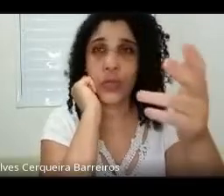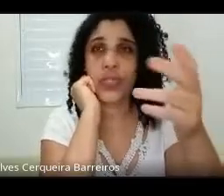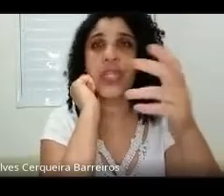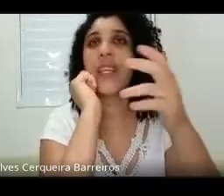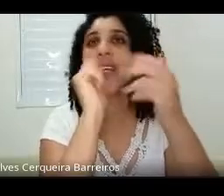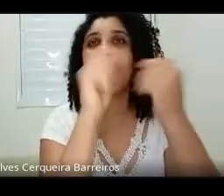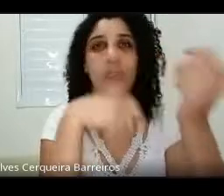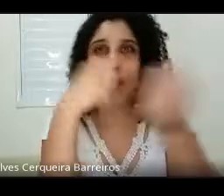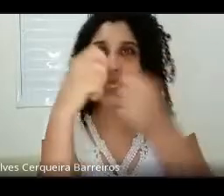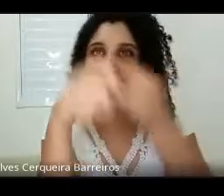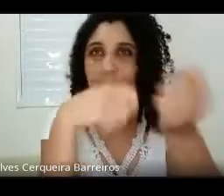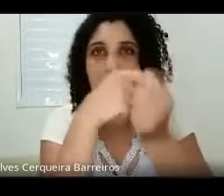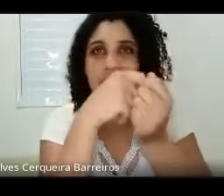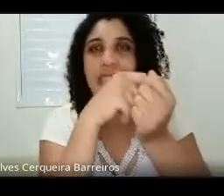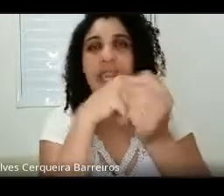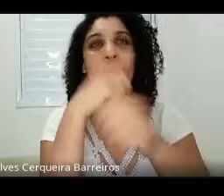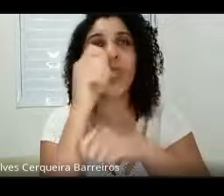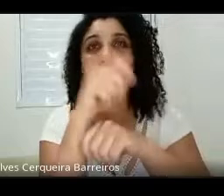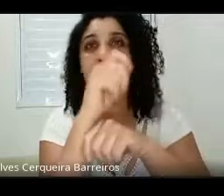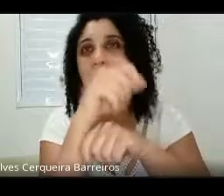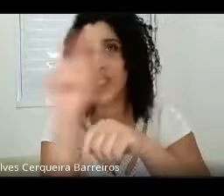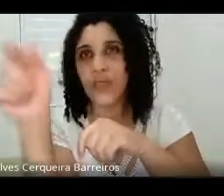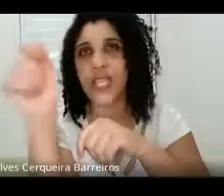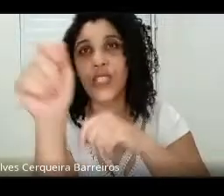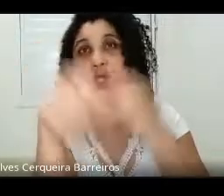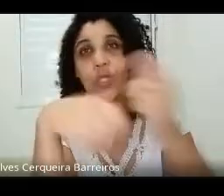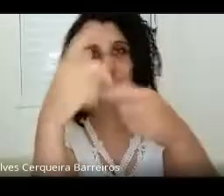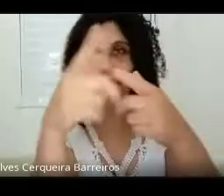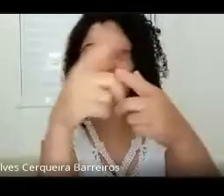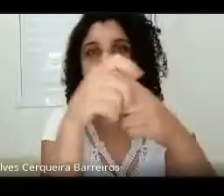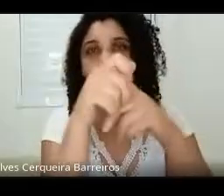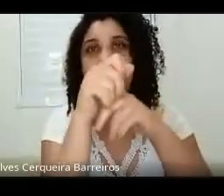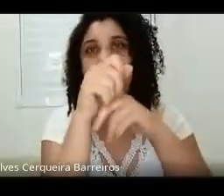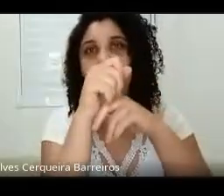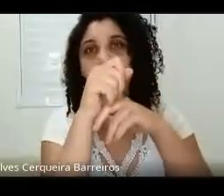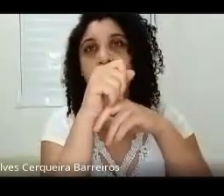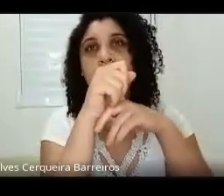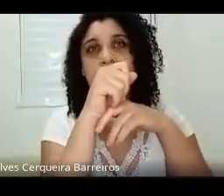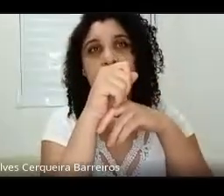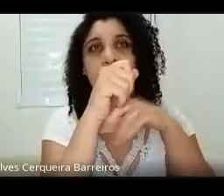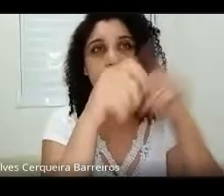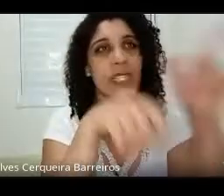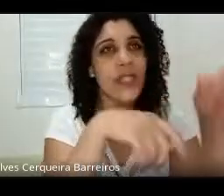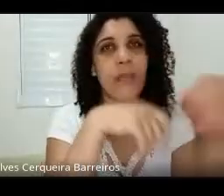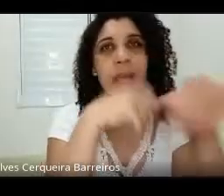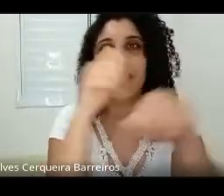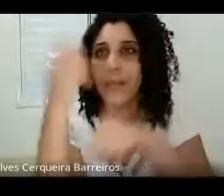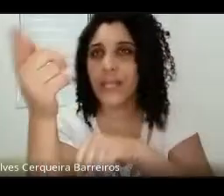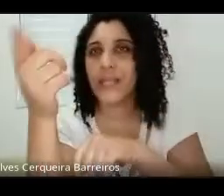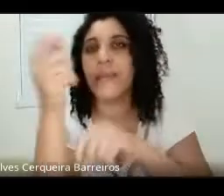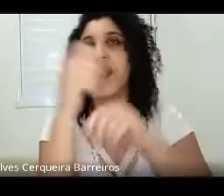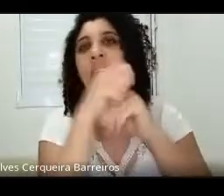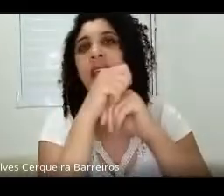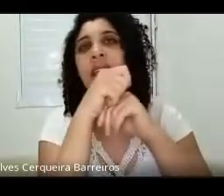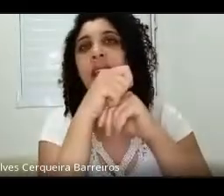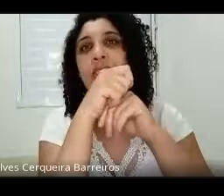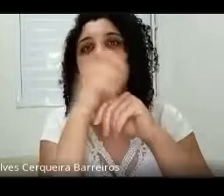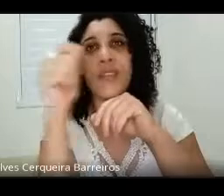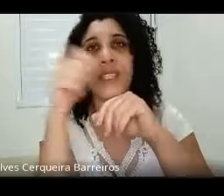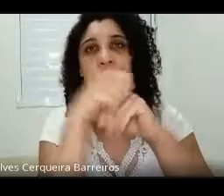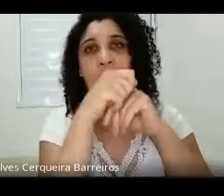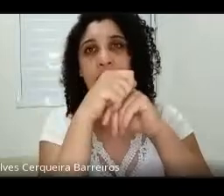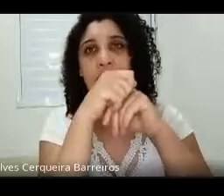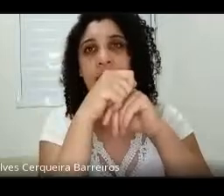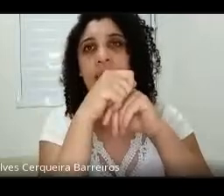próprios surdos, eles vão passando também esse sinal quando ele vê que você fez a datilologia e que não fez o sinal. Então, se ele souber, ele também lhe